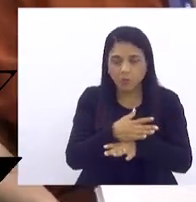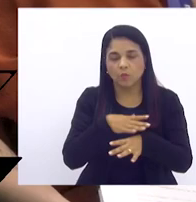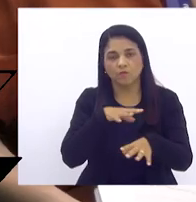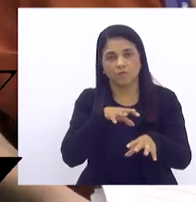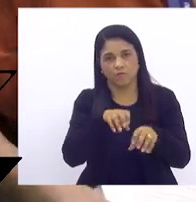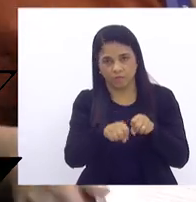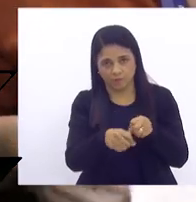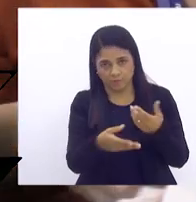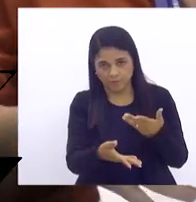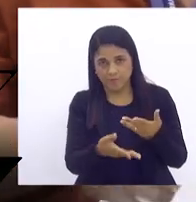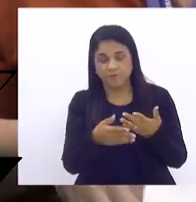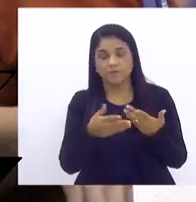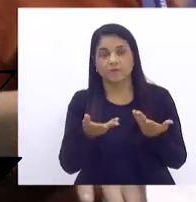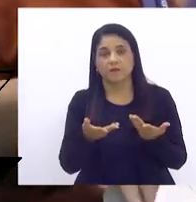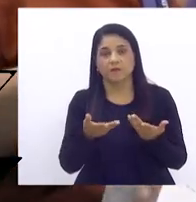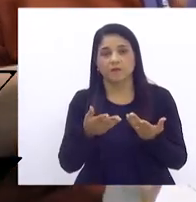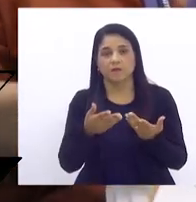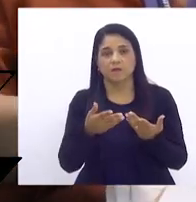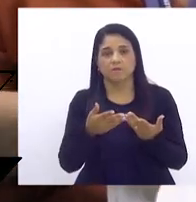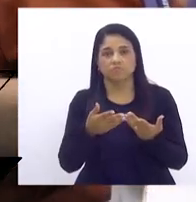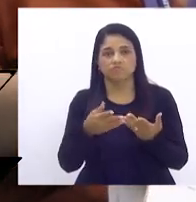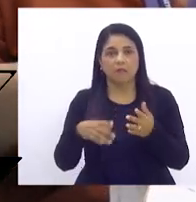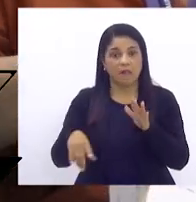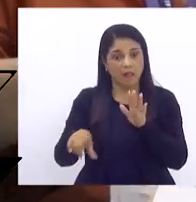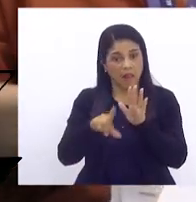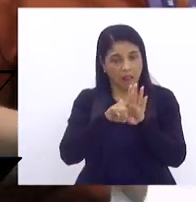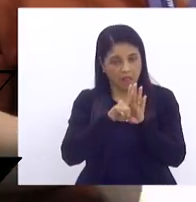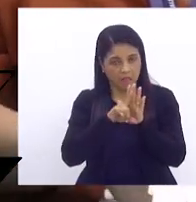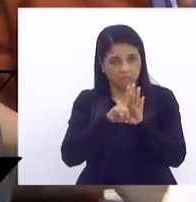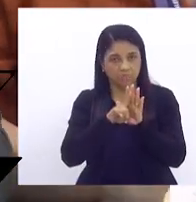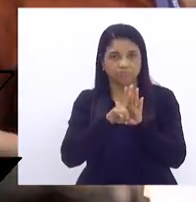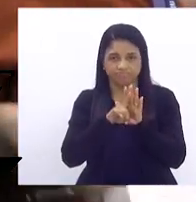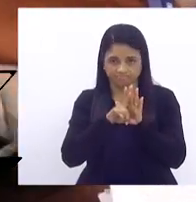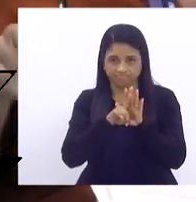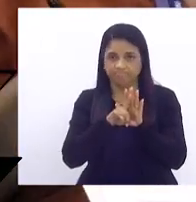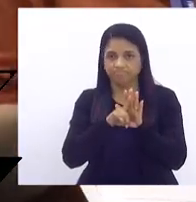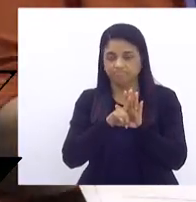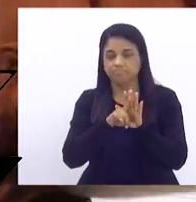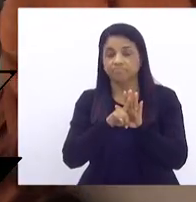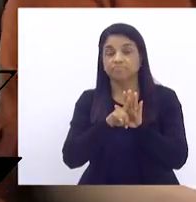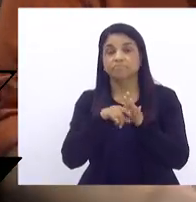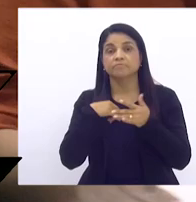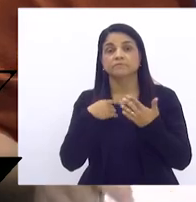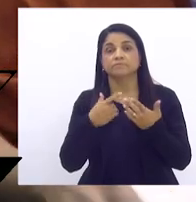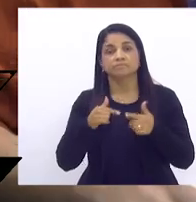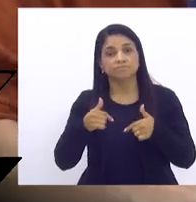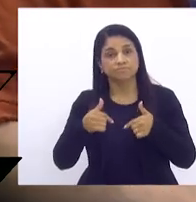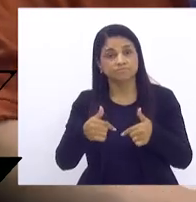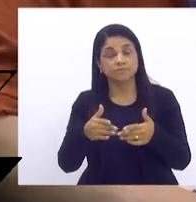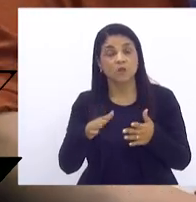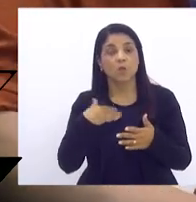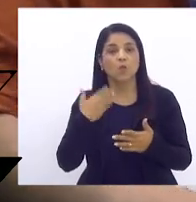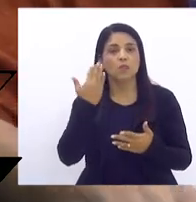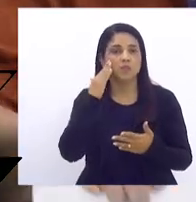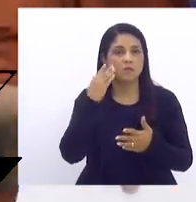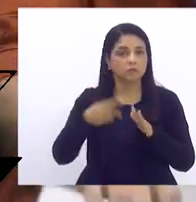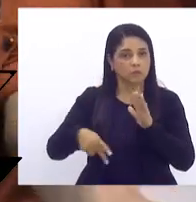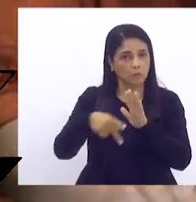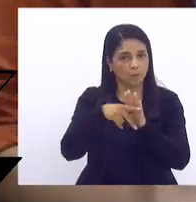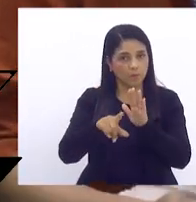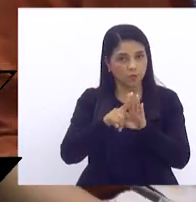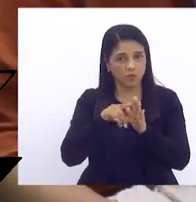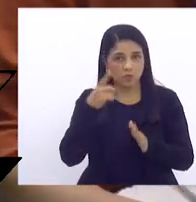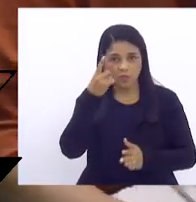com toda a nossa legislação em vigor. Mas eu entendo que o projeto do deputado